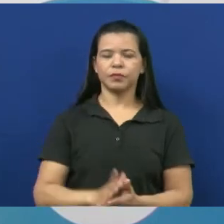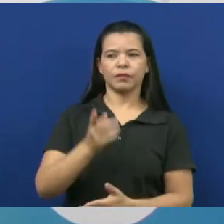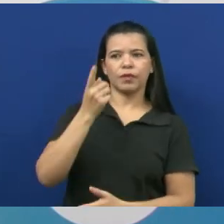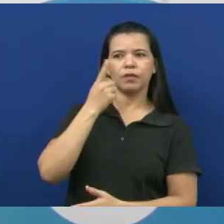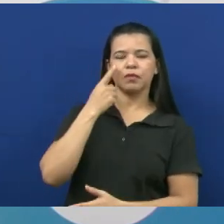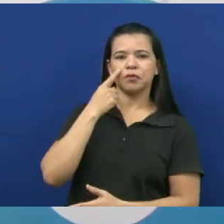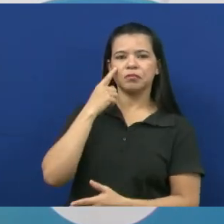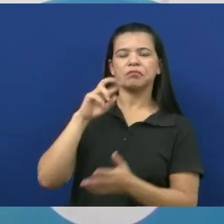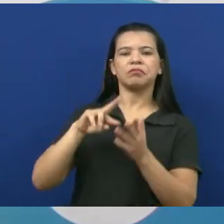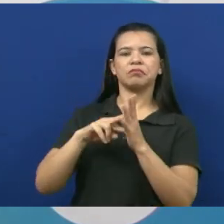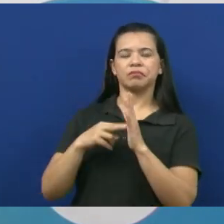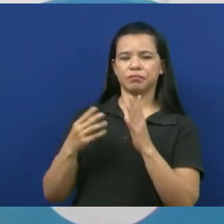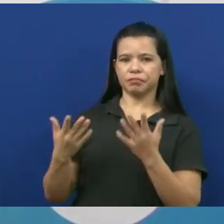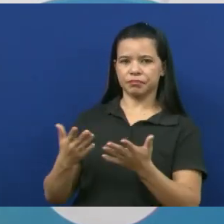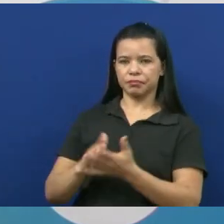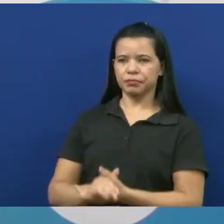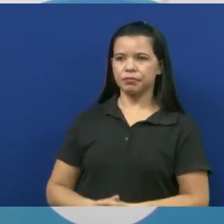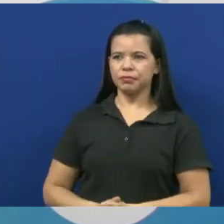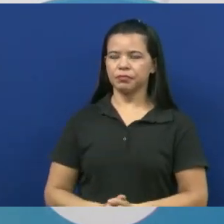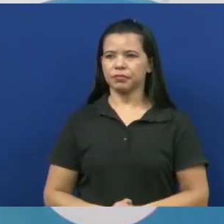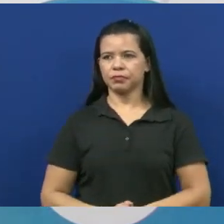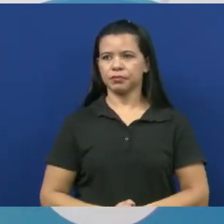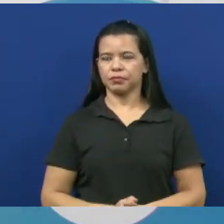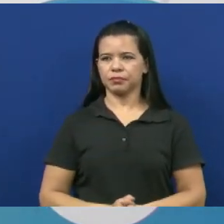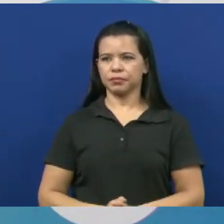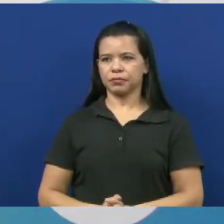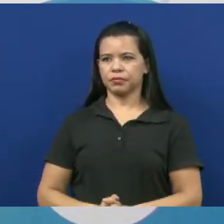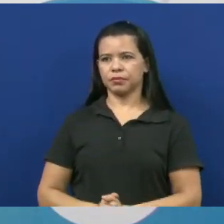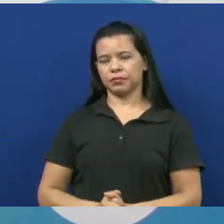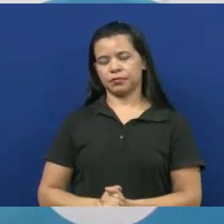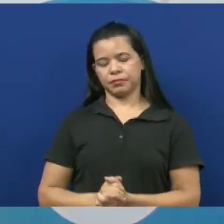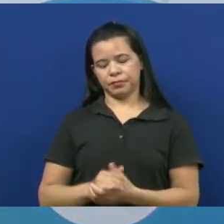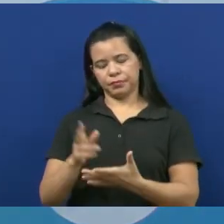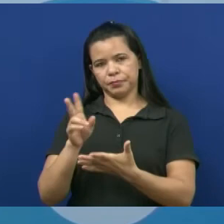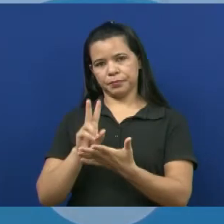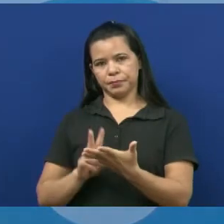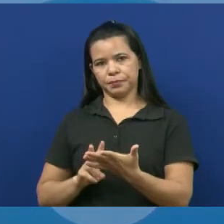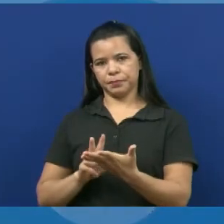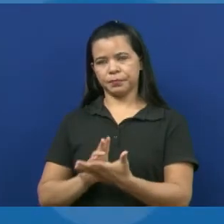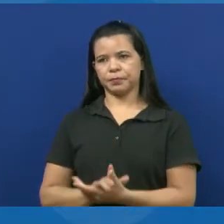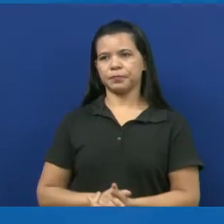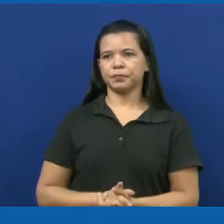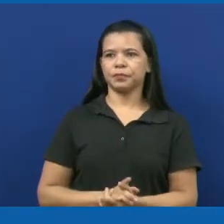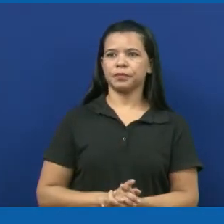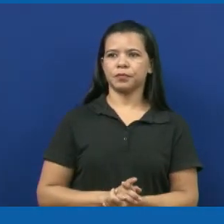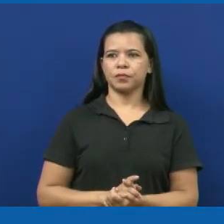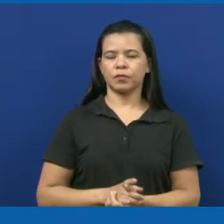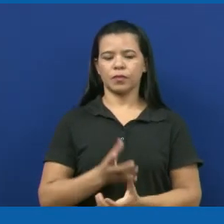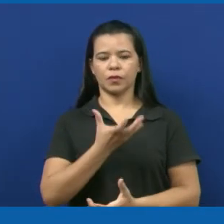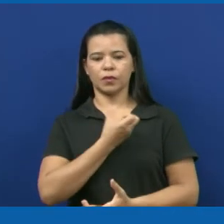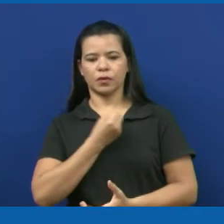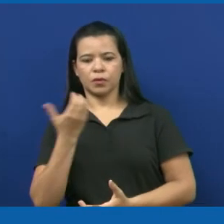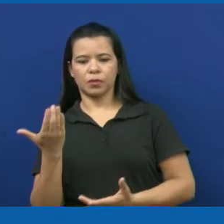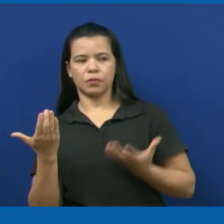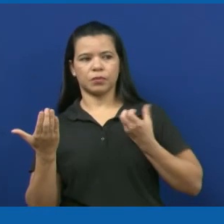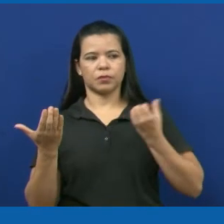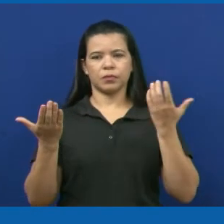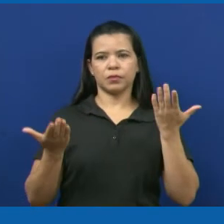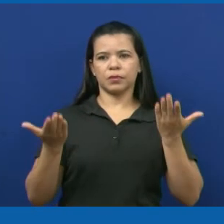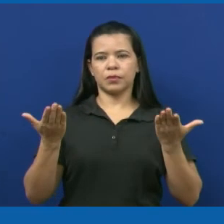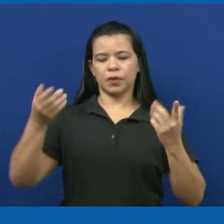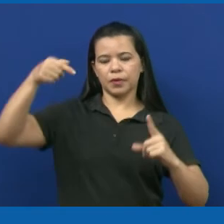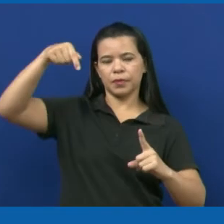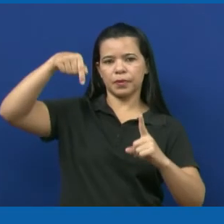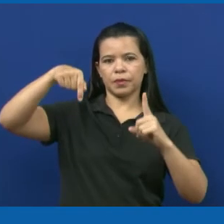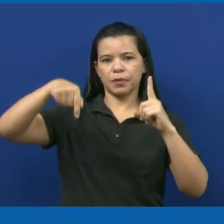grandezas inversamente proporcionais. Vamos lá, vamos ler aqui. Duas grandezas são inversamente proporcionais quando a variação de